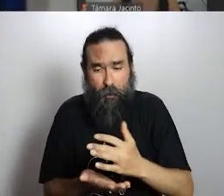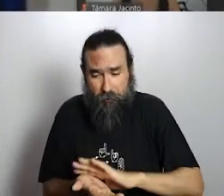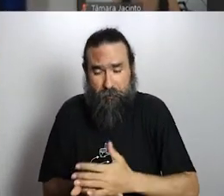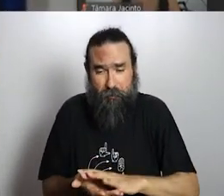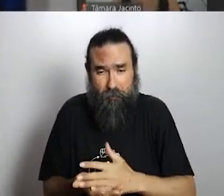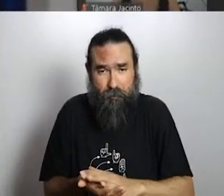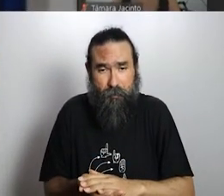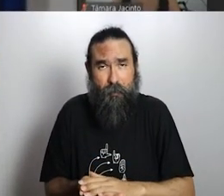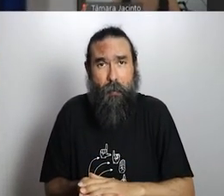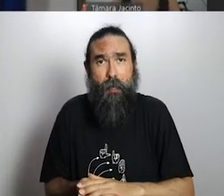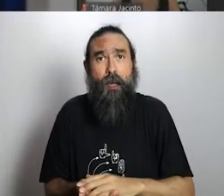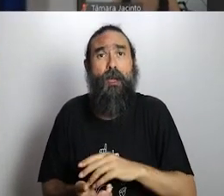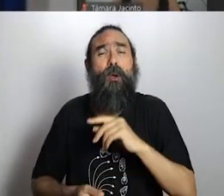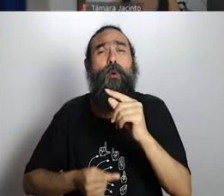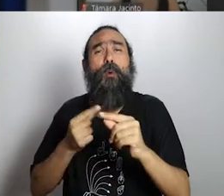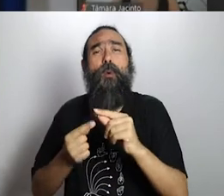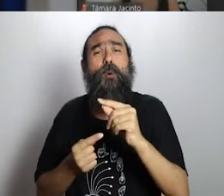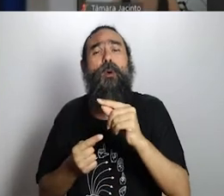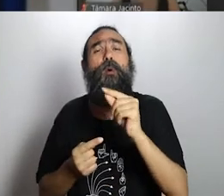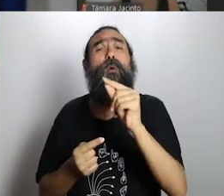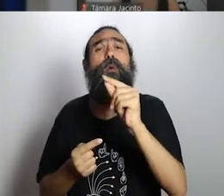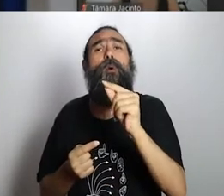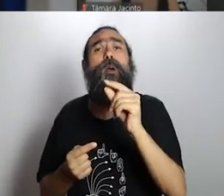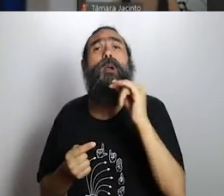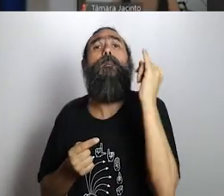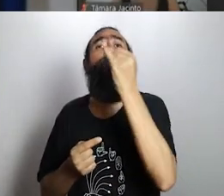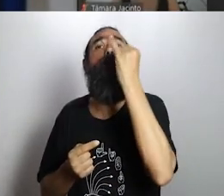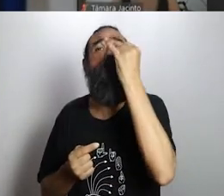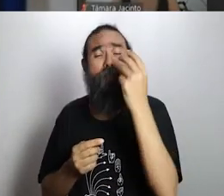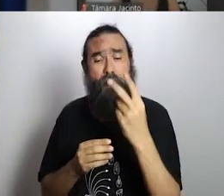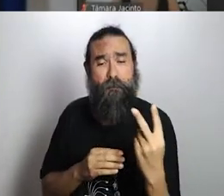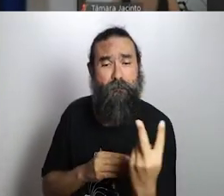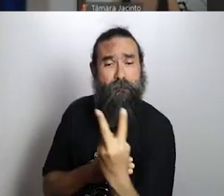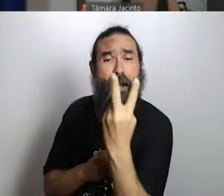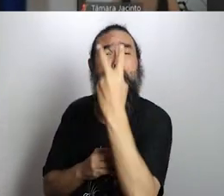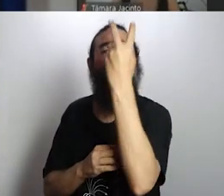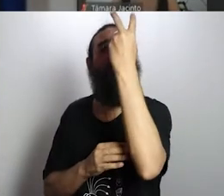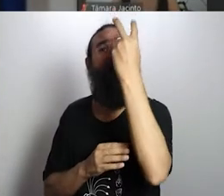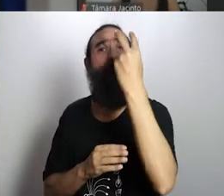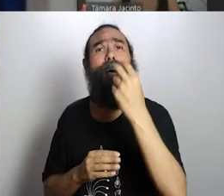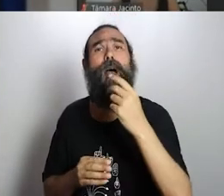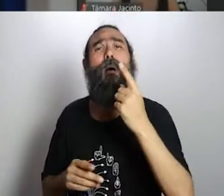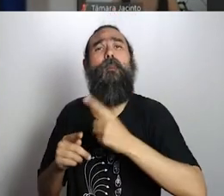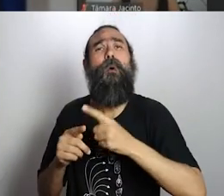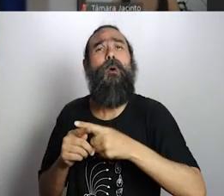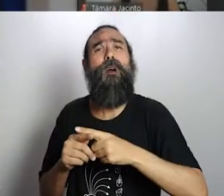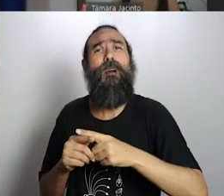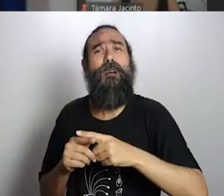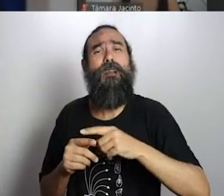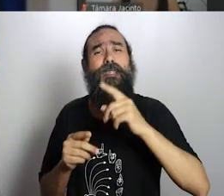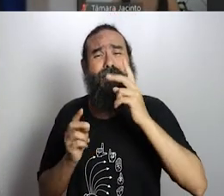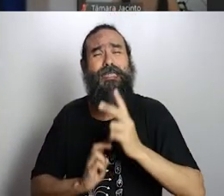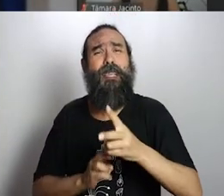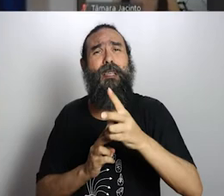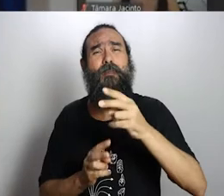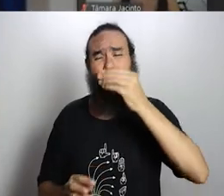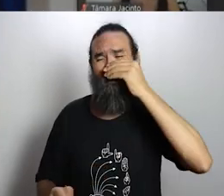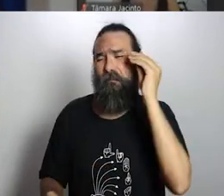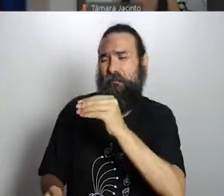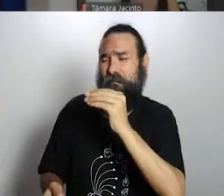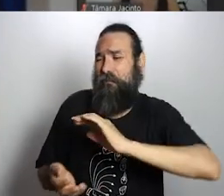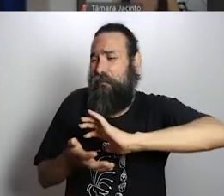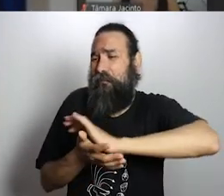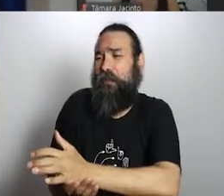falando sobre valorização, sobre não aquela ignorância que é oferecida ao povo rural,